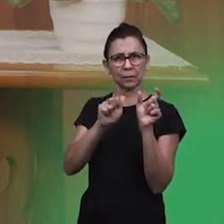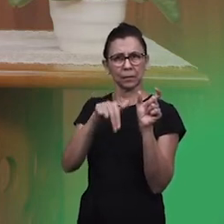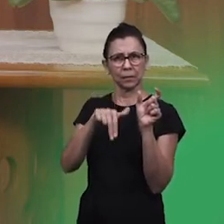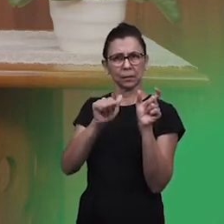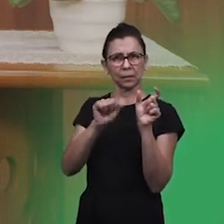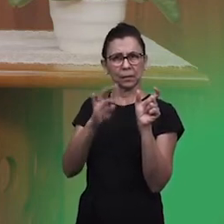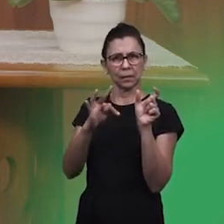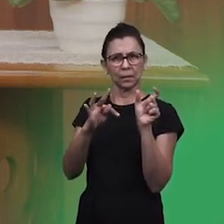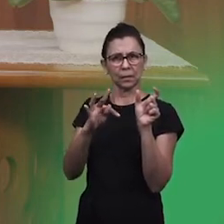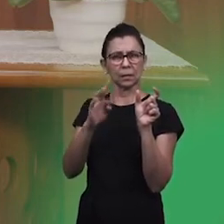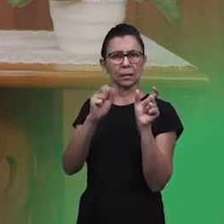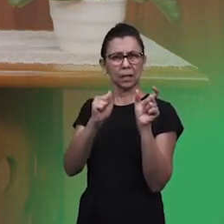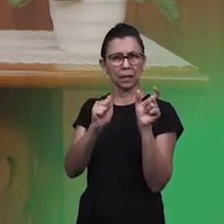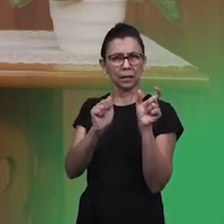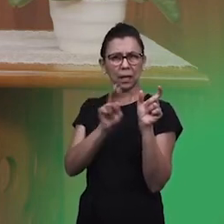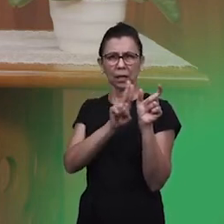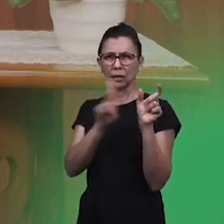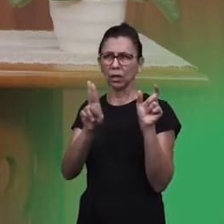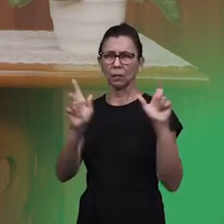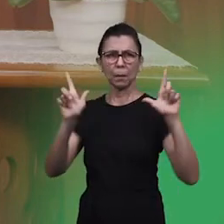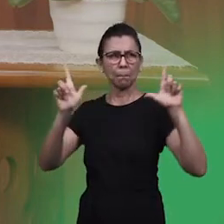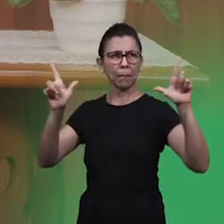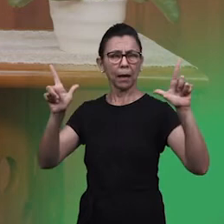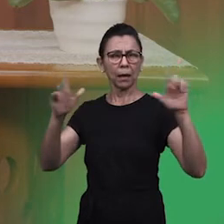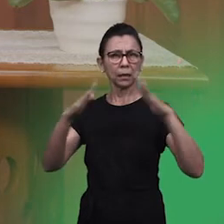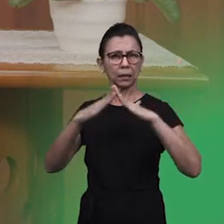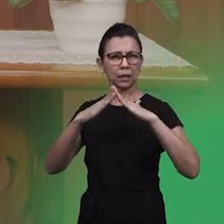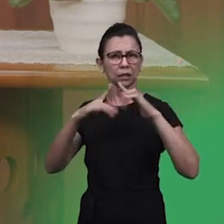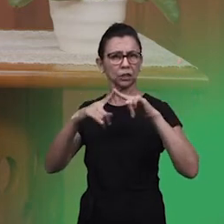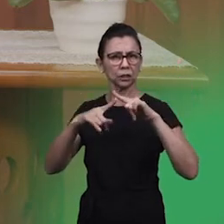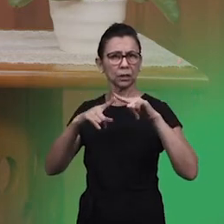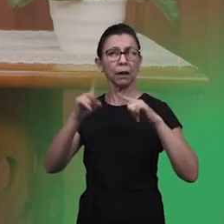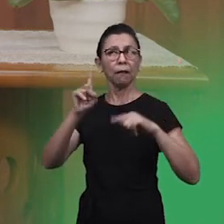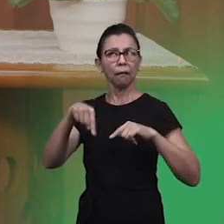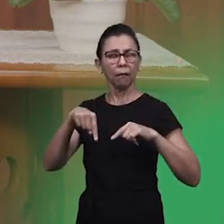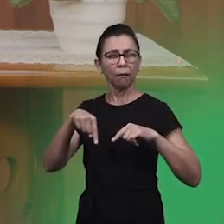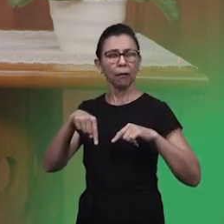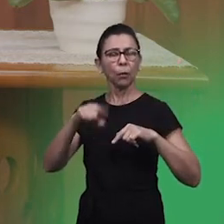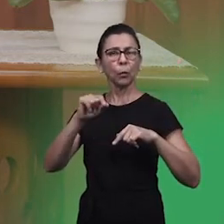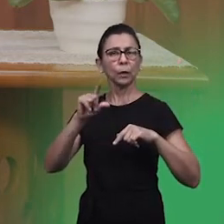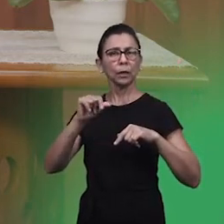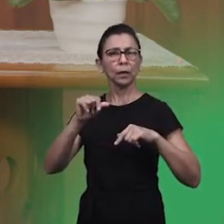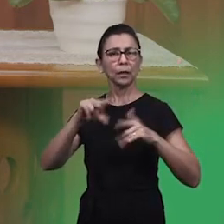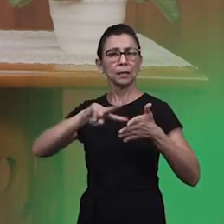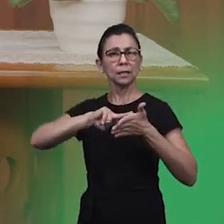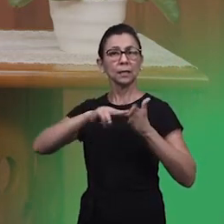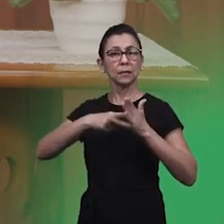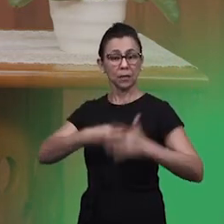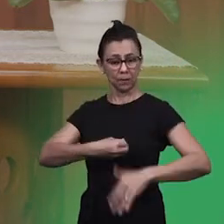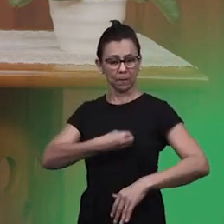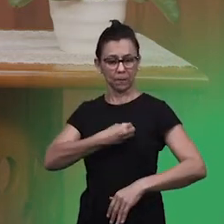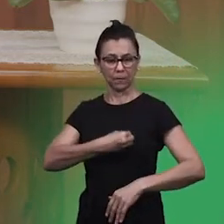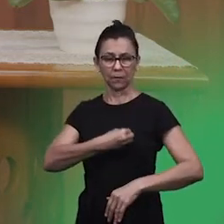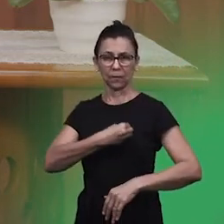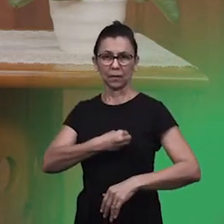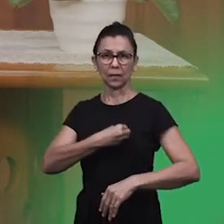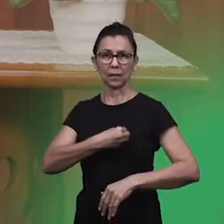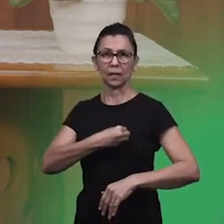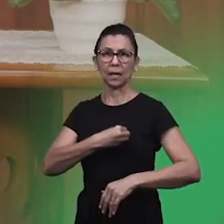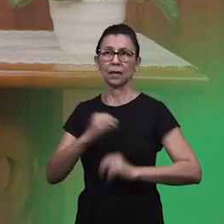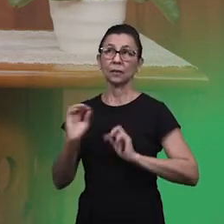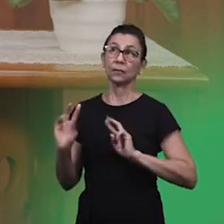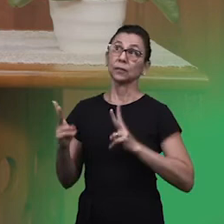está na placa na porta da igreja. Maranata é uma expressão de vida, é um brado de